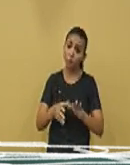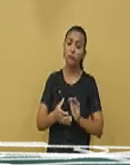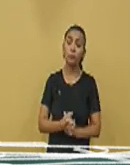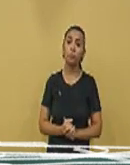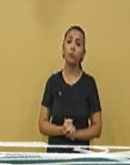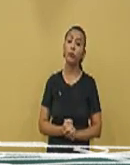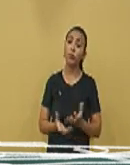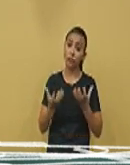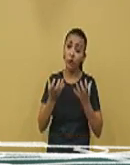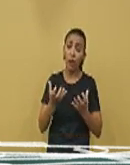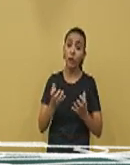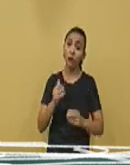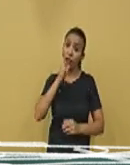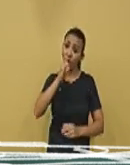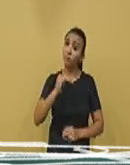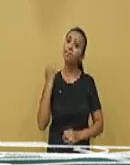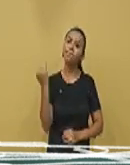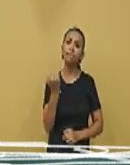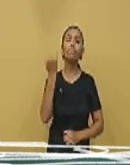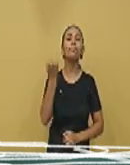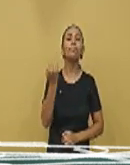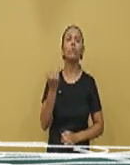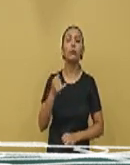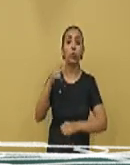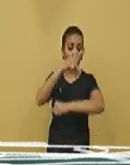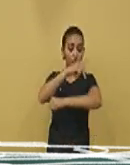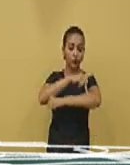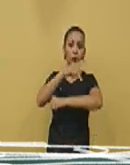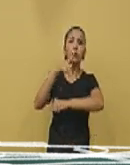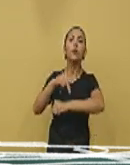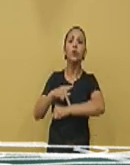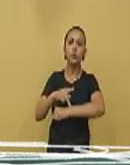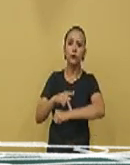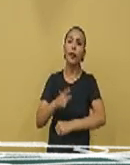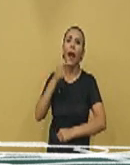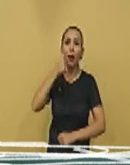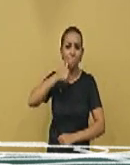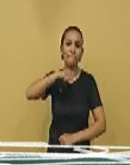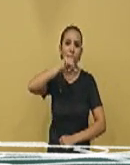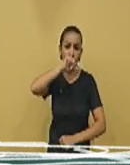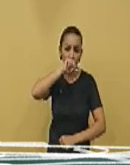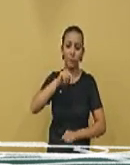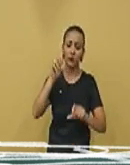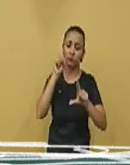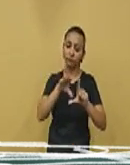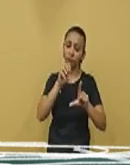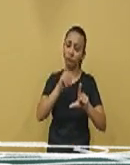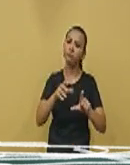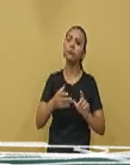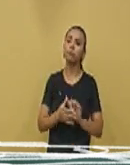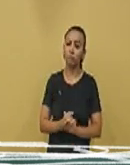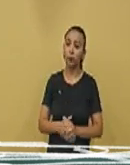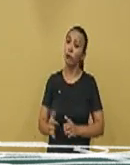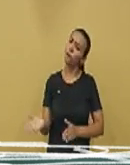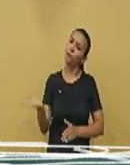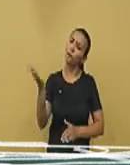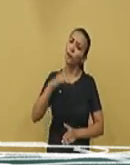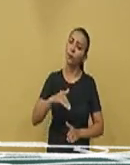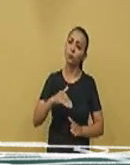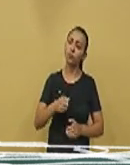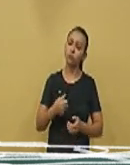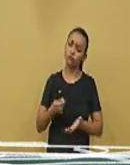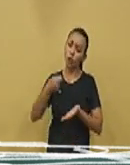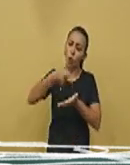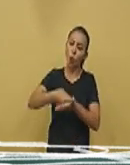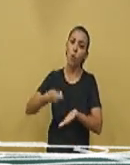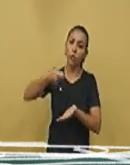quero ressaltar a importância, inclusive, da pedagogia, que é a mãe das licenciaturas. Então, vamos defender as